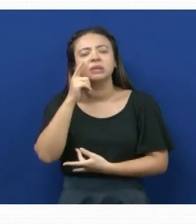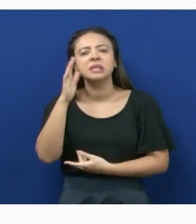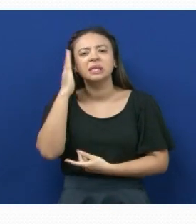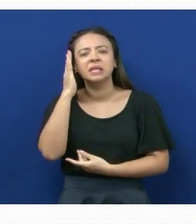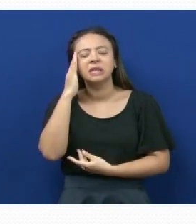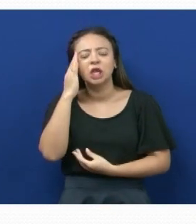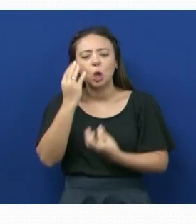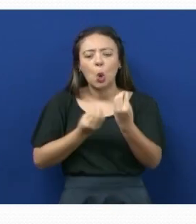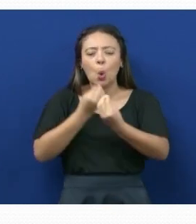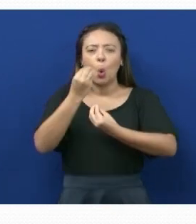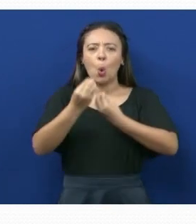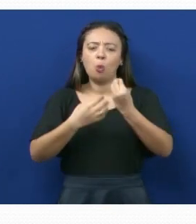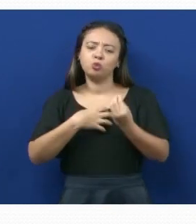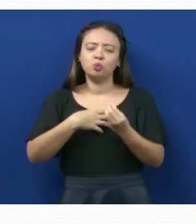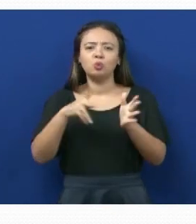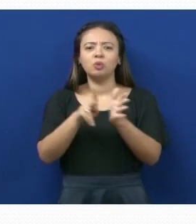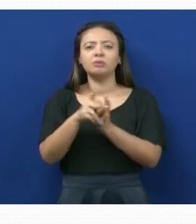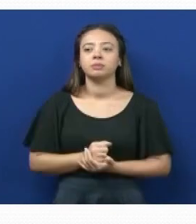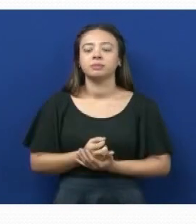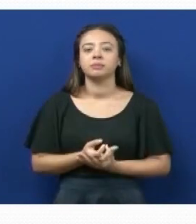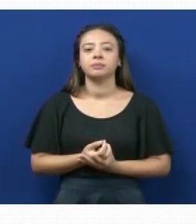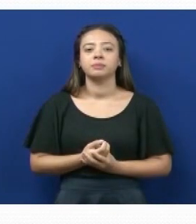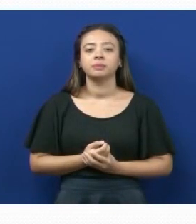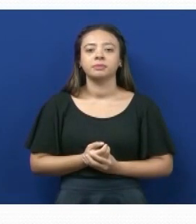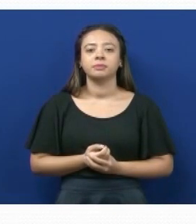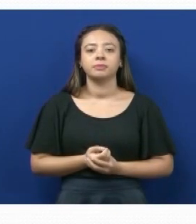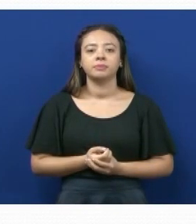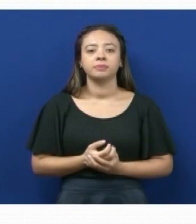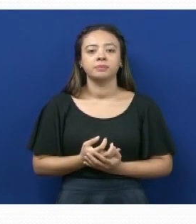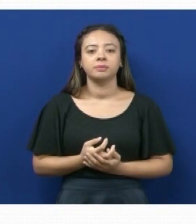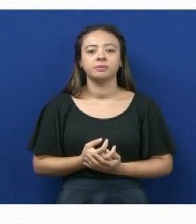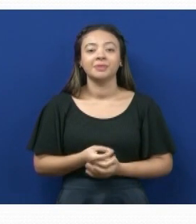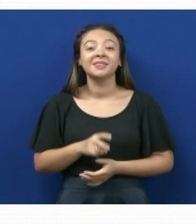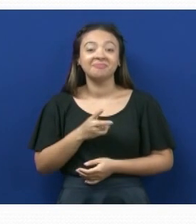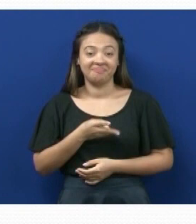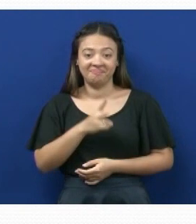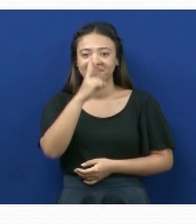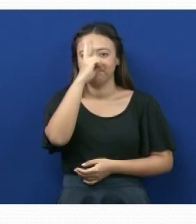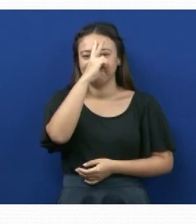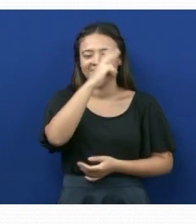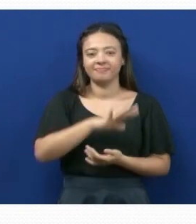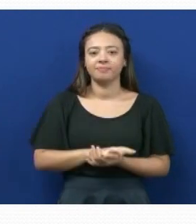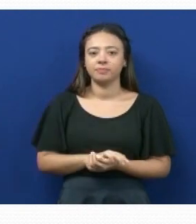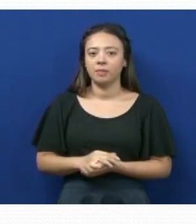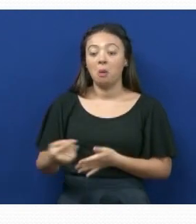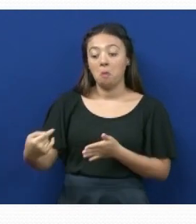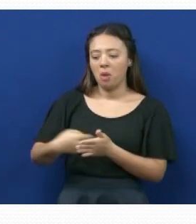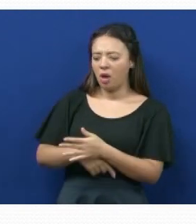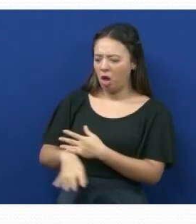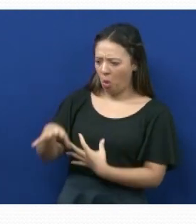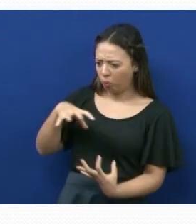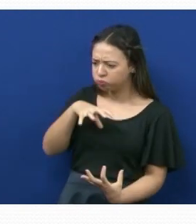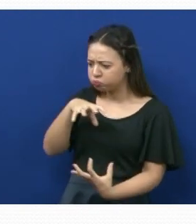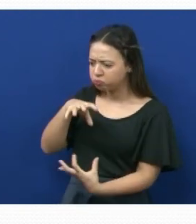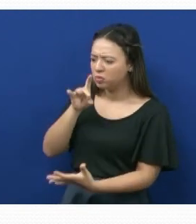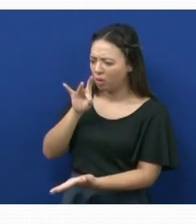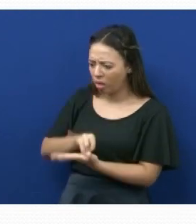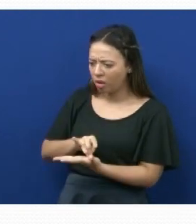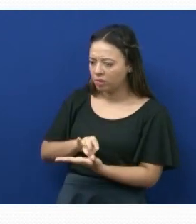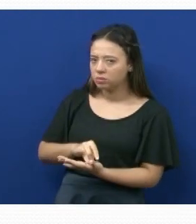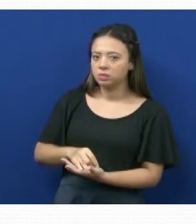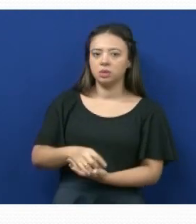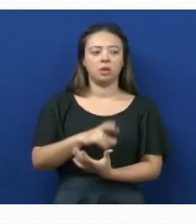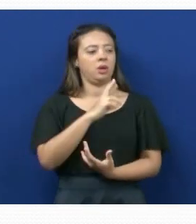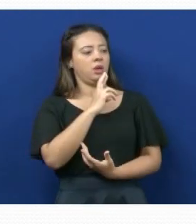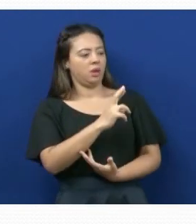o dialeto, qual região do país. Continuando nossa história. Mas era assombração mesmo, seu Ico? Pois